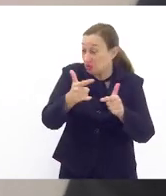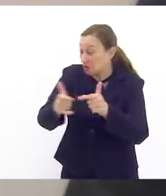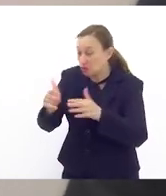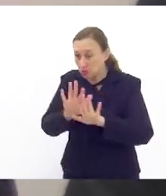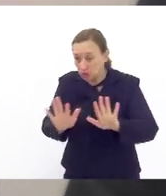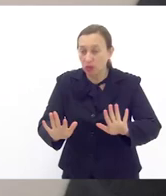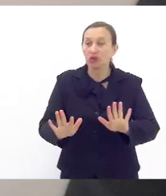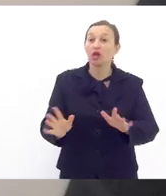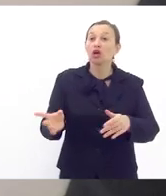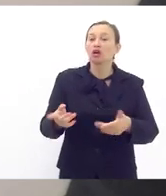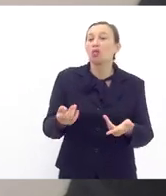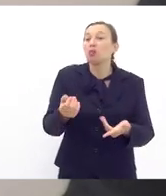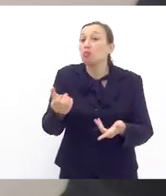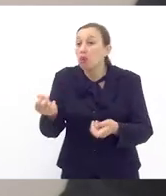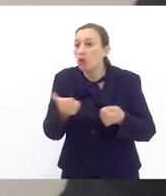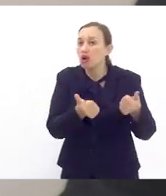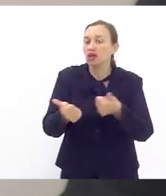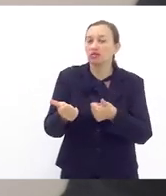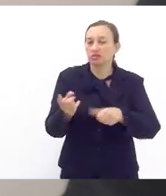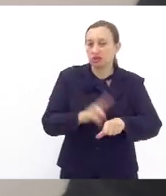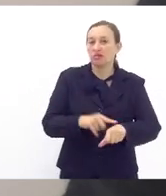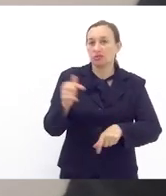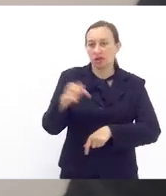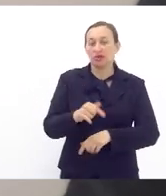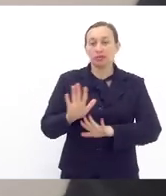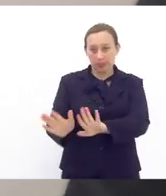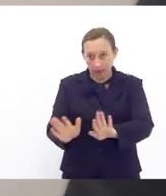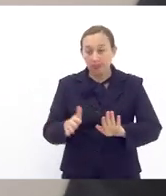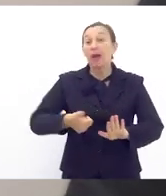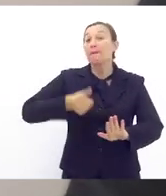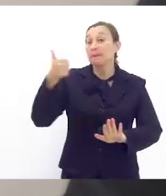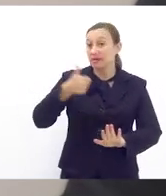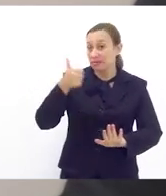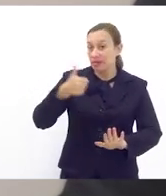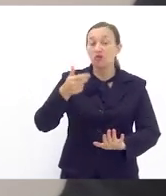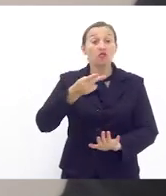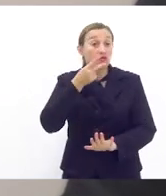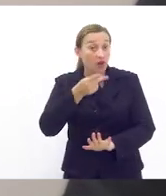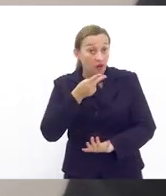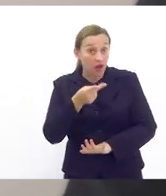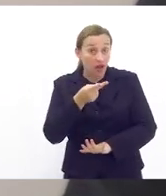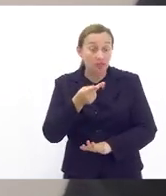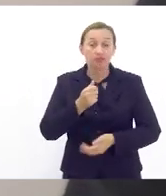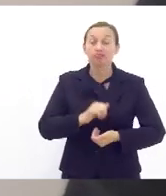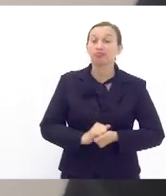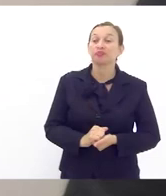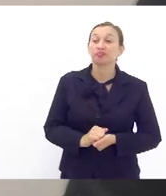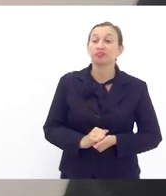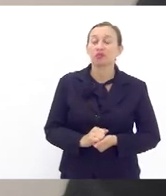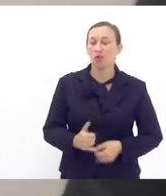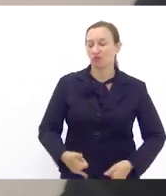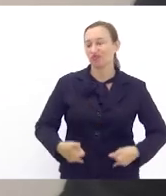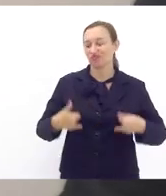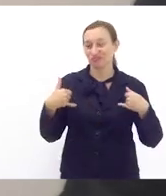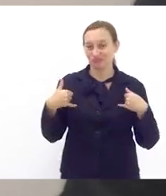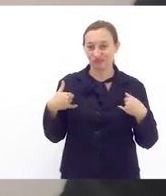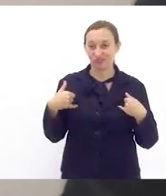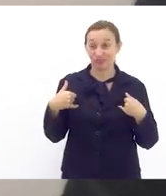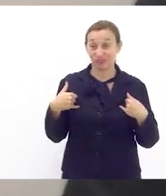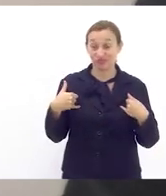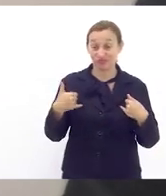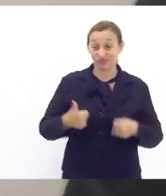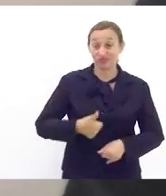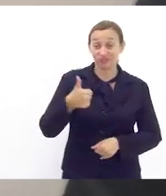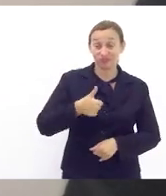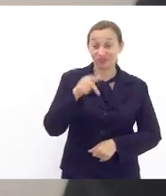para as atividades que a gente tem aqui primeiro dizer da do orgulho que a gente teve de fazer a